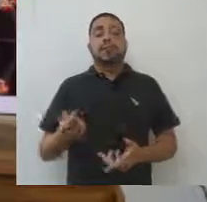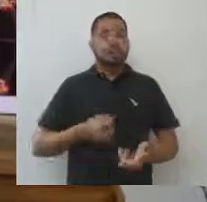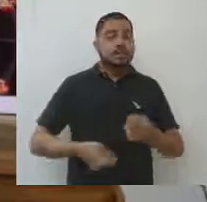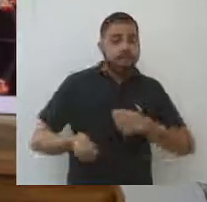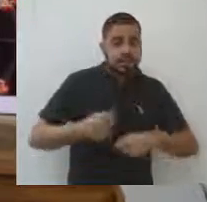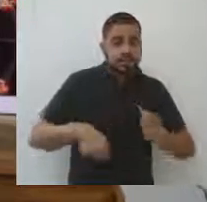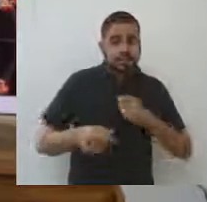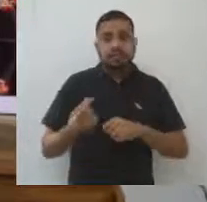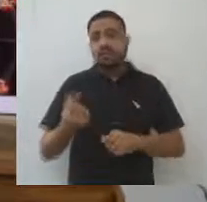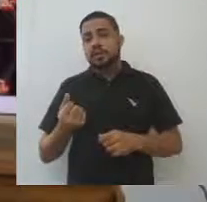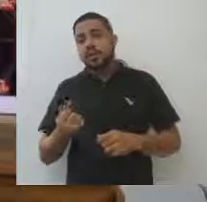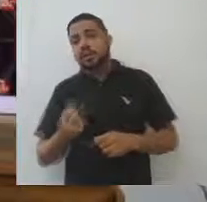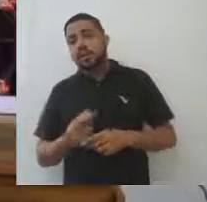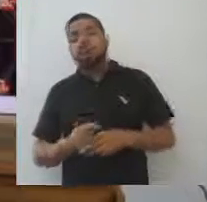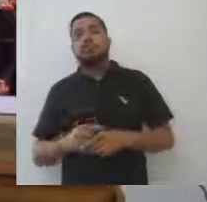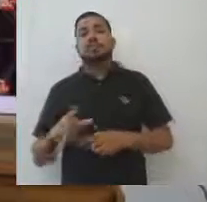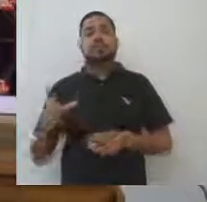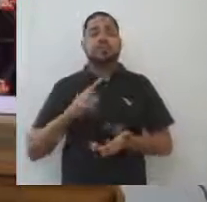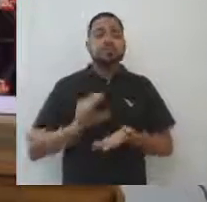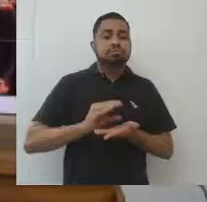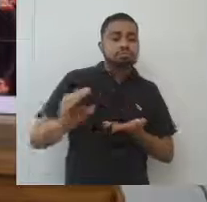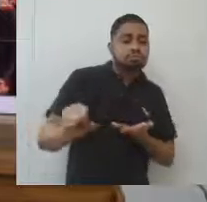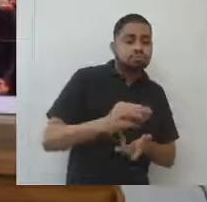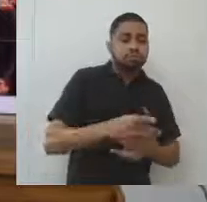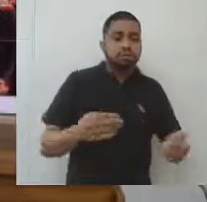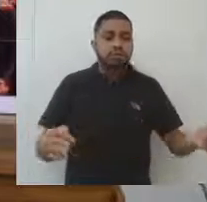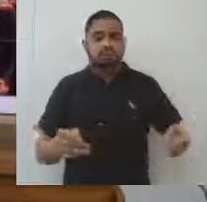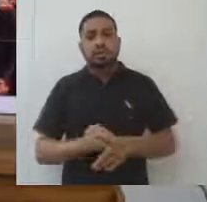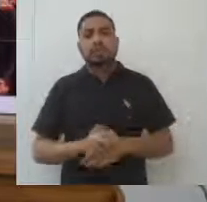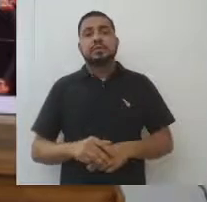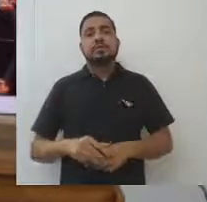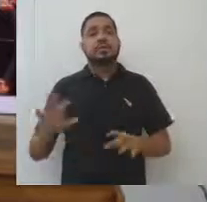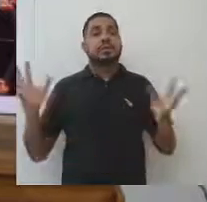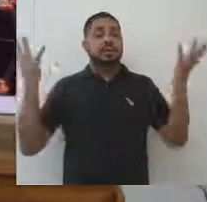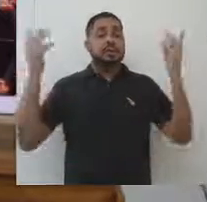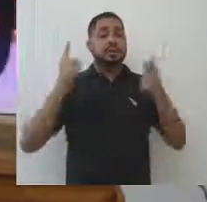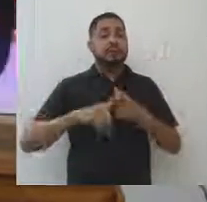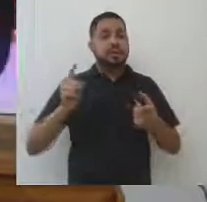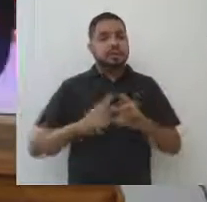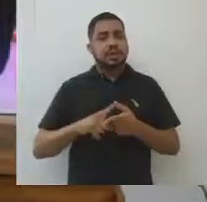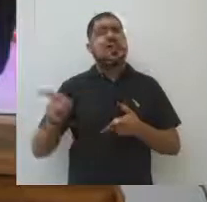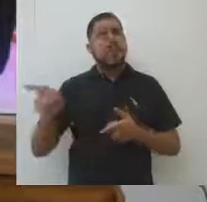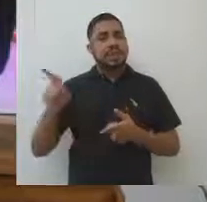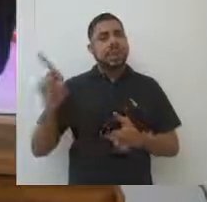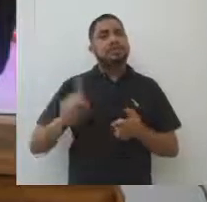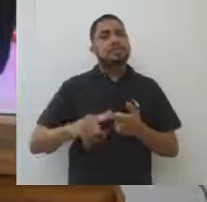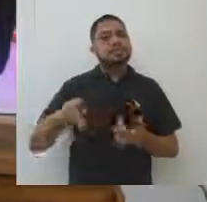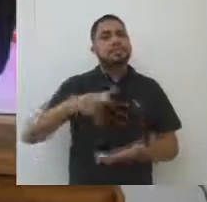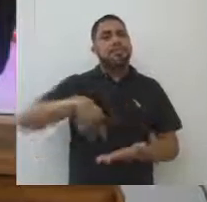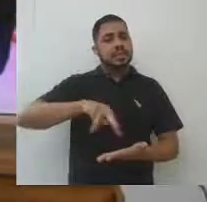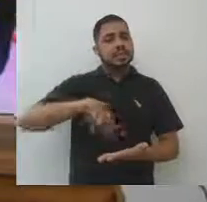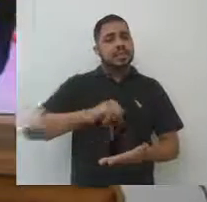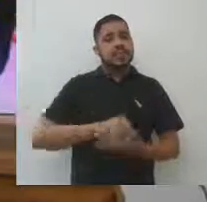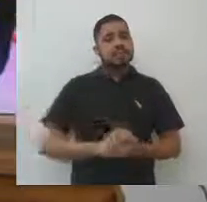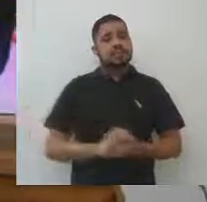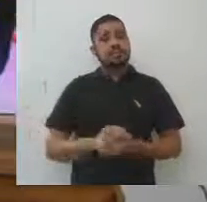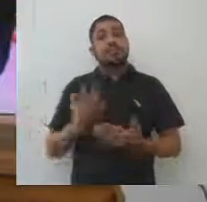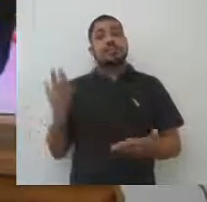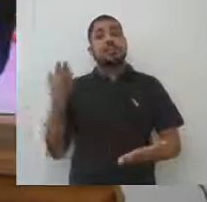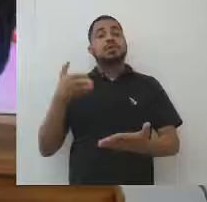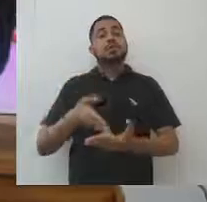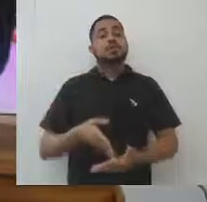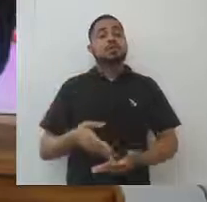dinheiro para exibir, viabilizar essa exibição dos espetáculos, como ela dança. Por